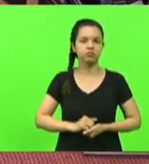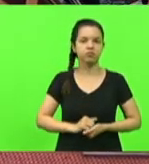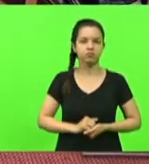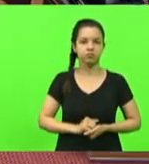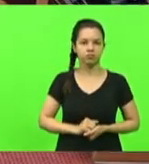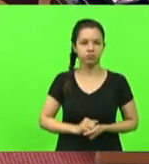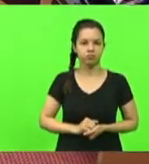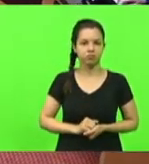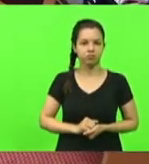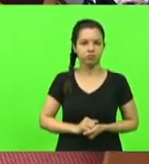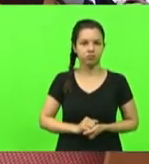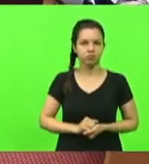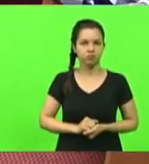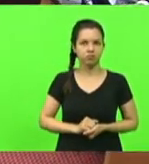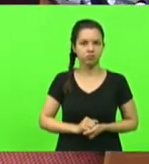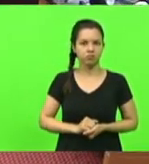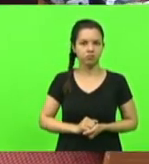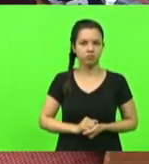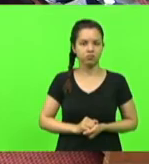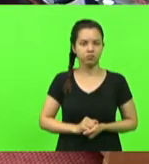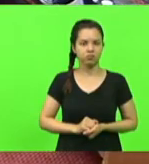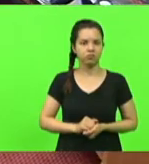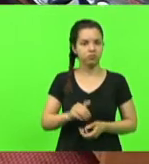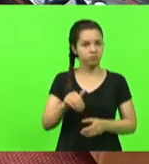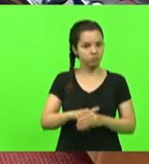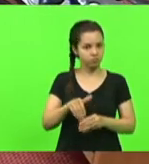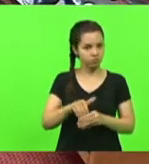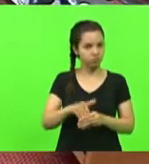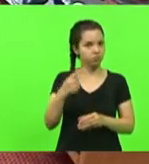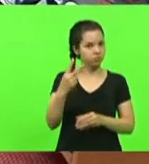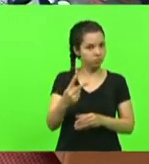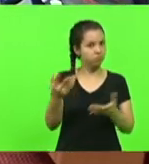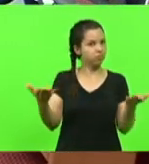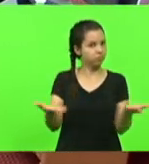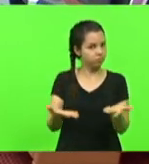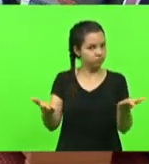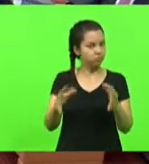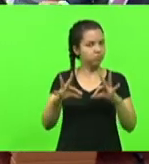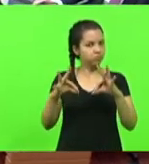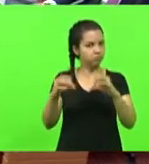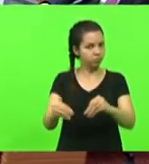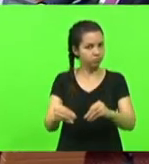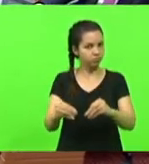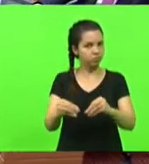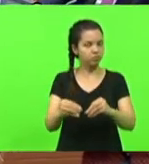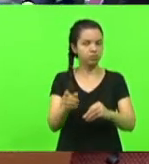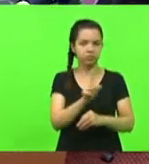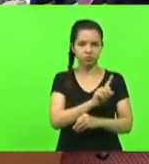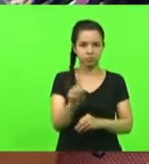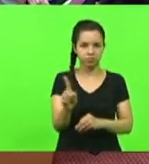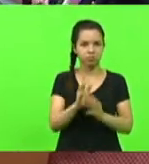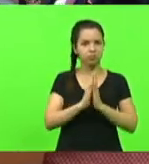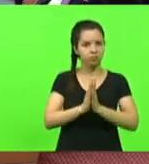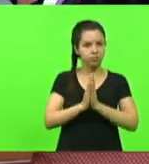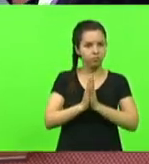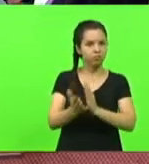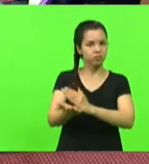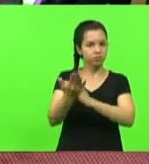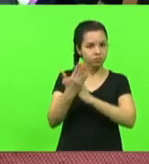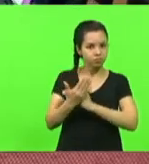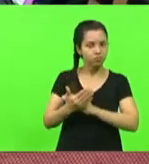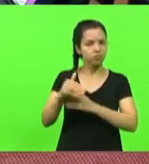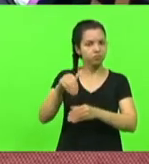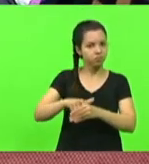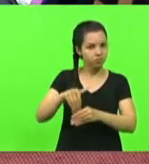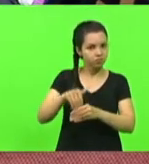Vamos se redimir aí do primeiro voto, vamos votar tudo dois agora. Não, pessoal, por favor, nos ajudem, repitam o seu voto, por